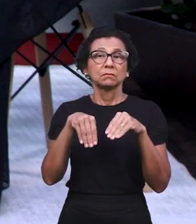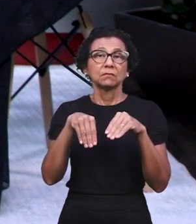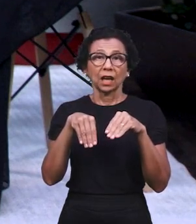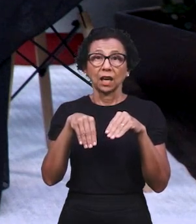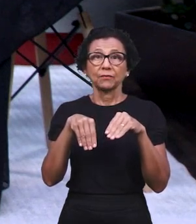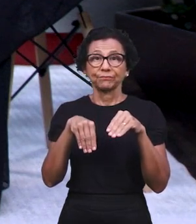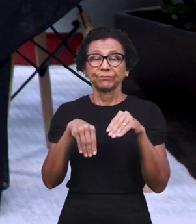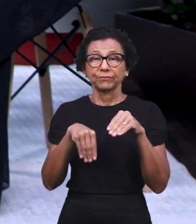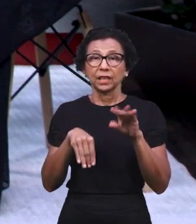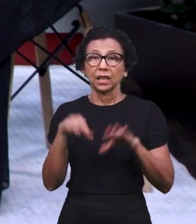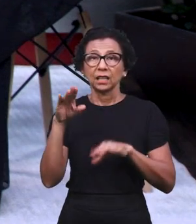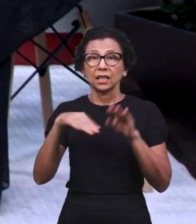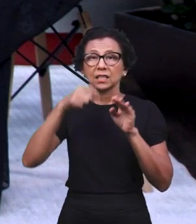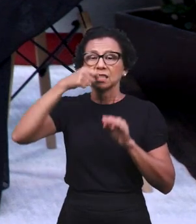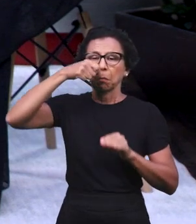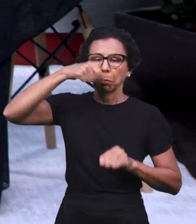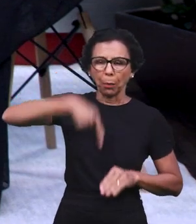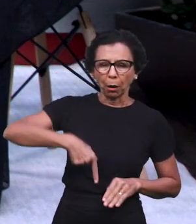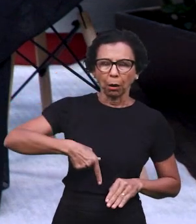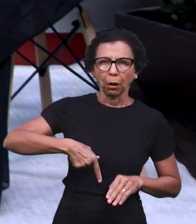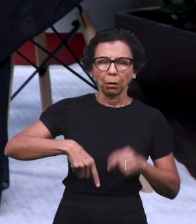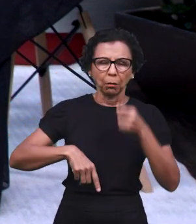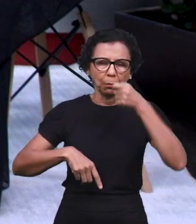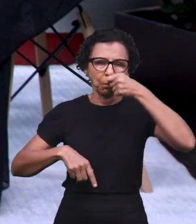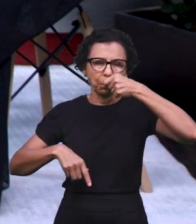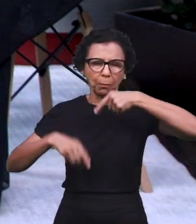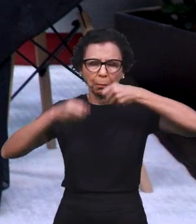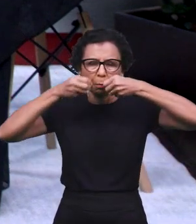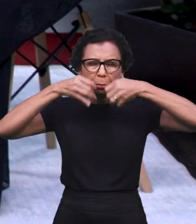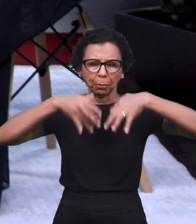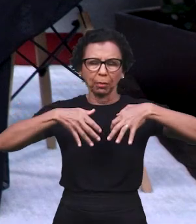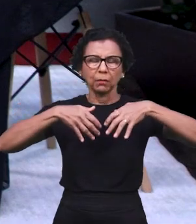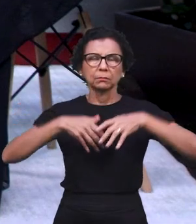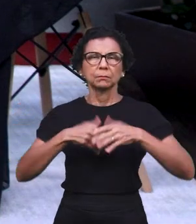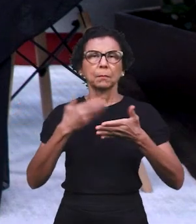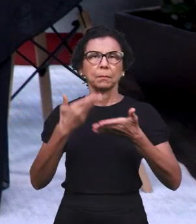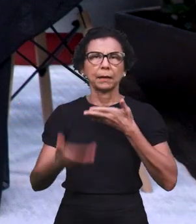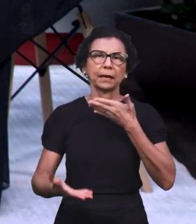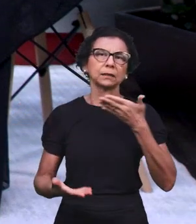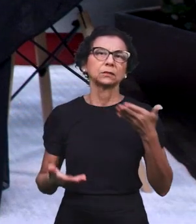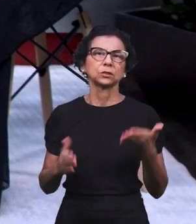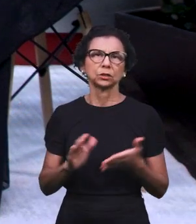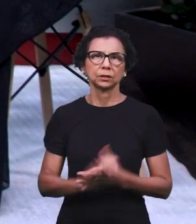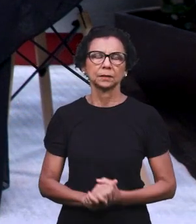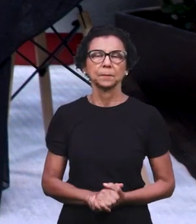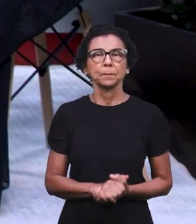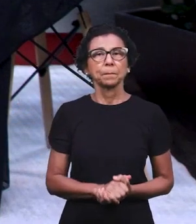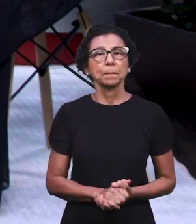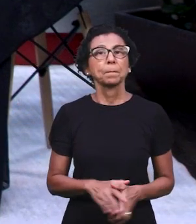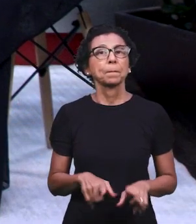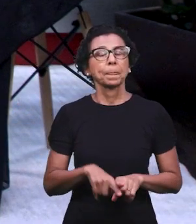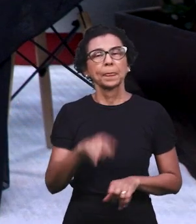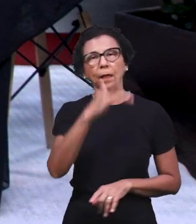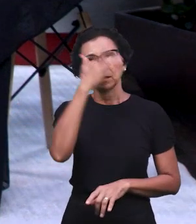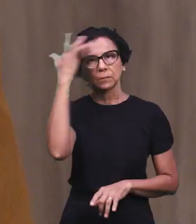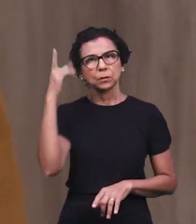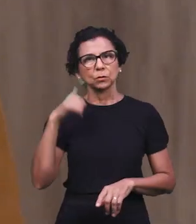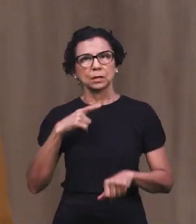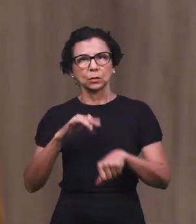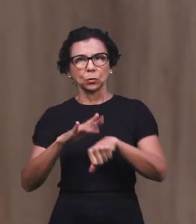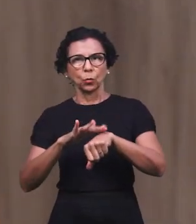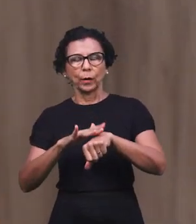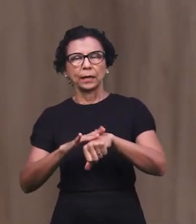vê muito essas doenças em pacientes que têm diabetes, por exemplo, né? Pacientes que têm essa diabetes que não